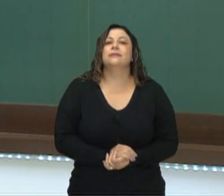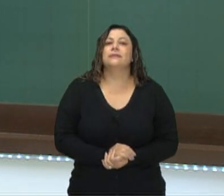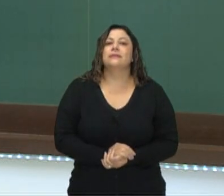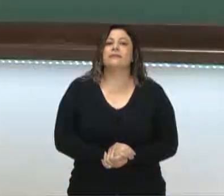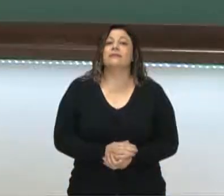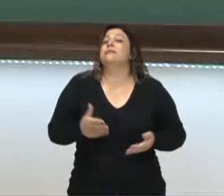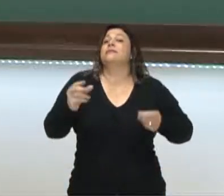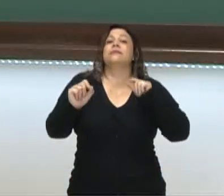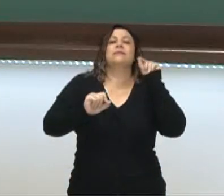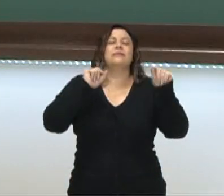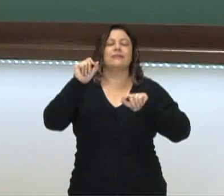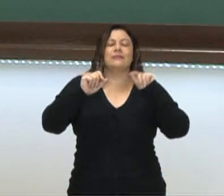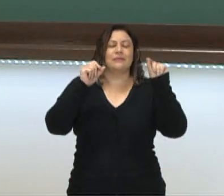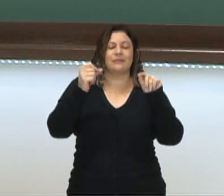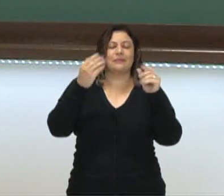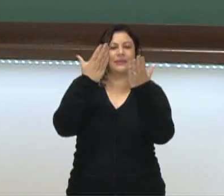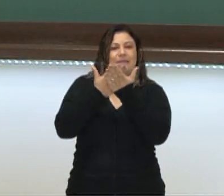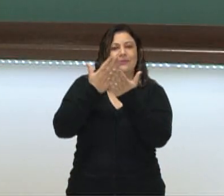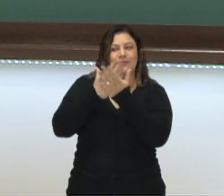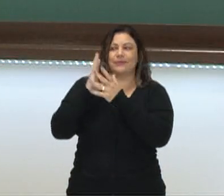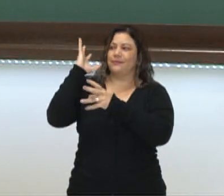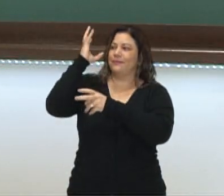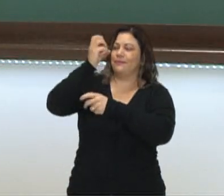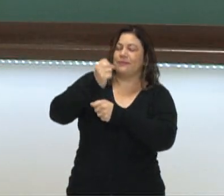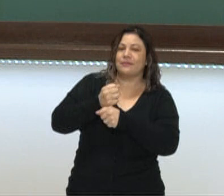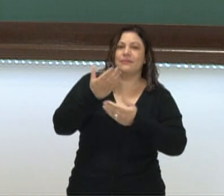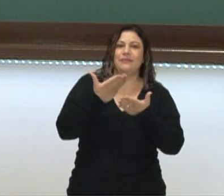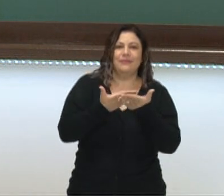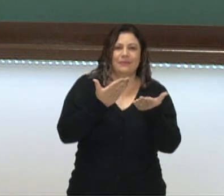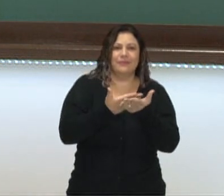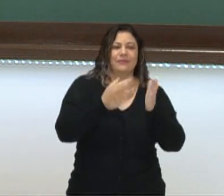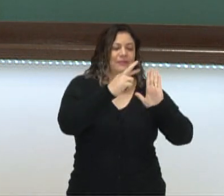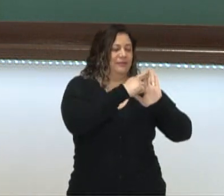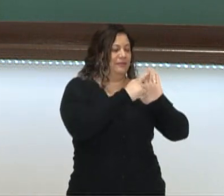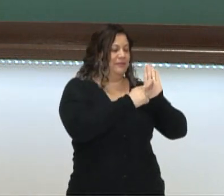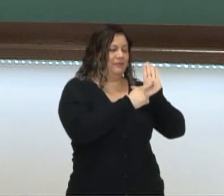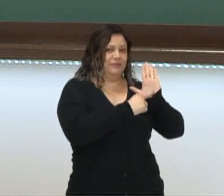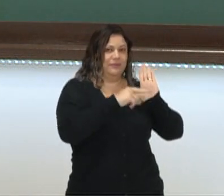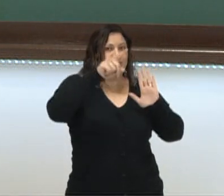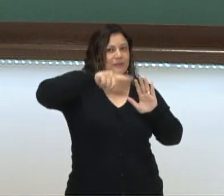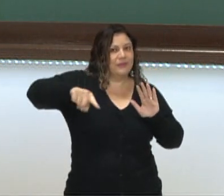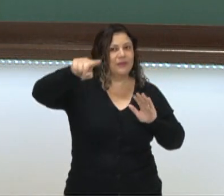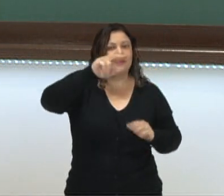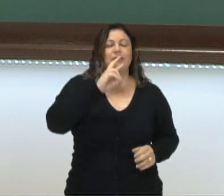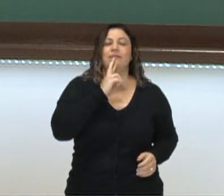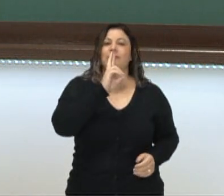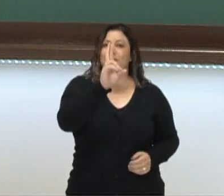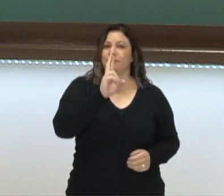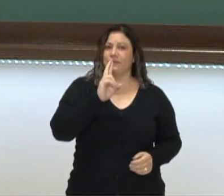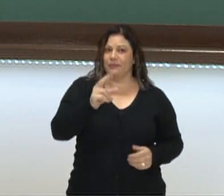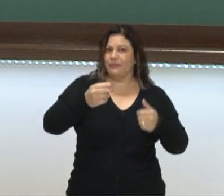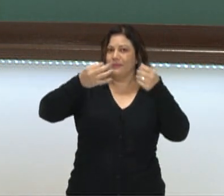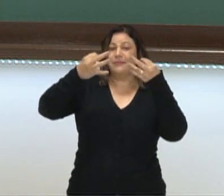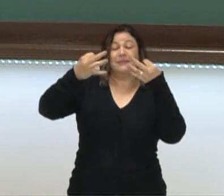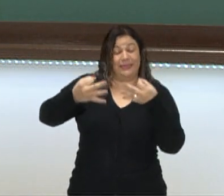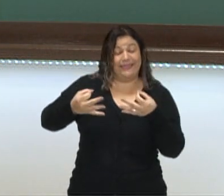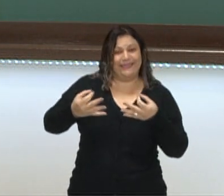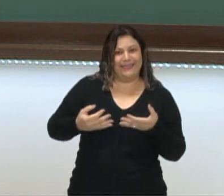Então, o que a gente viu durante essa aula? Algumas regras para você resolver adequadamente as